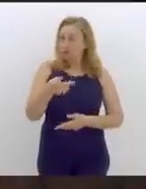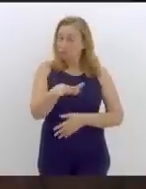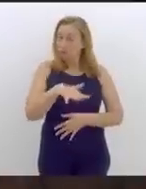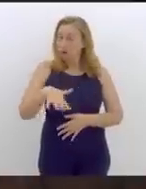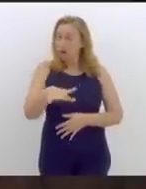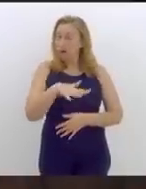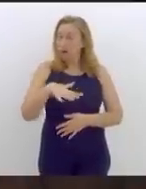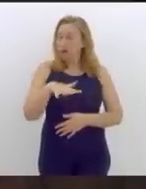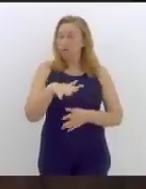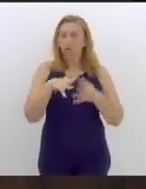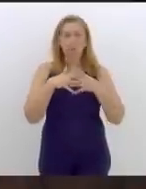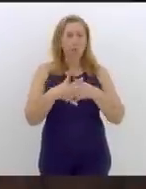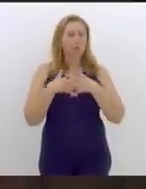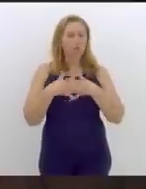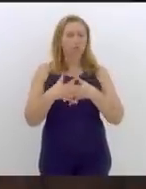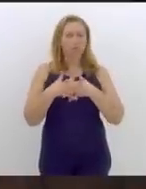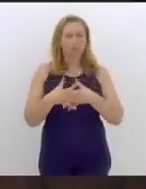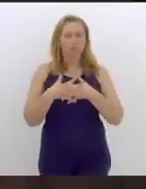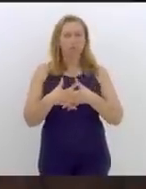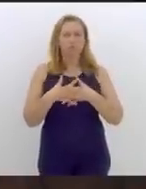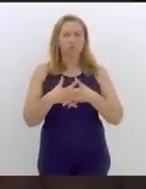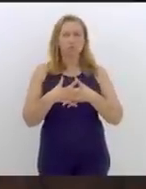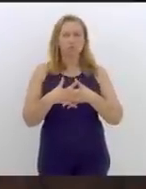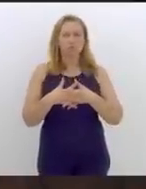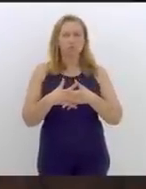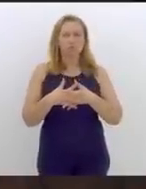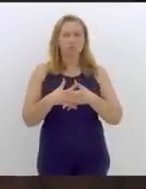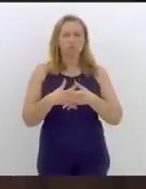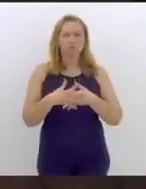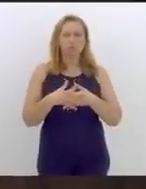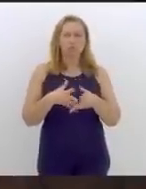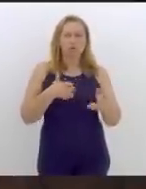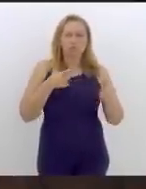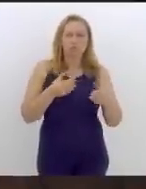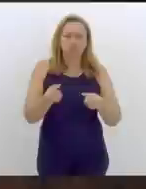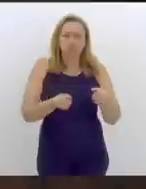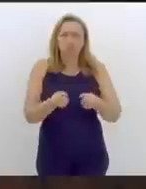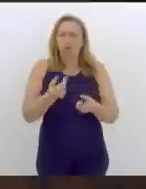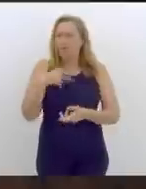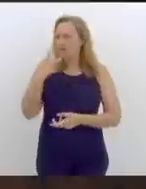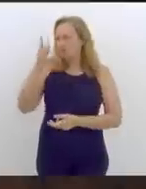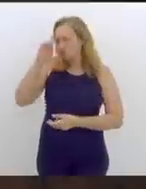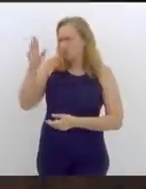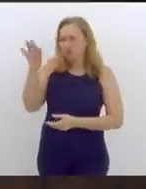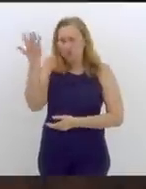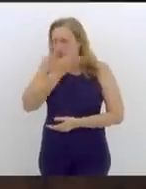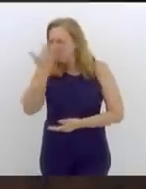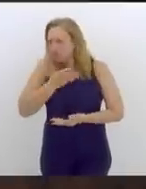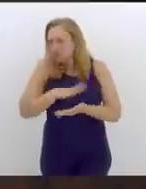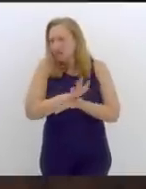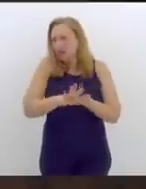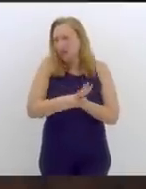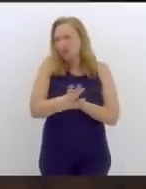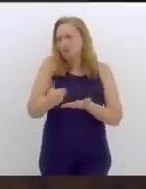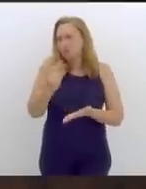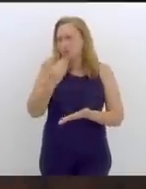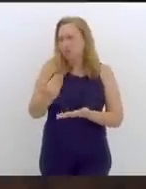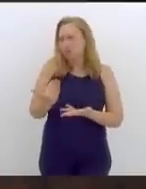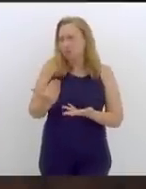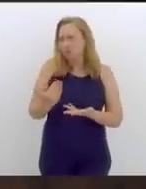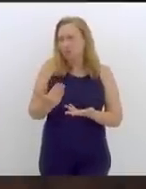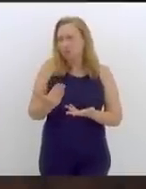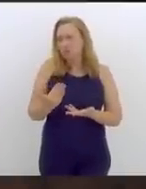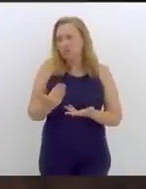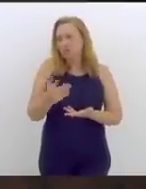área complicada abordando um carro e falei chefe não vi nada demais conforme solicitação e tudo e